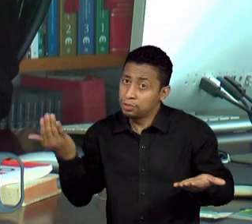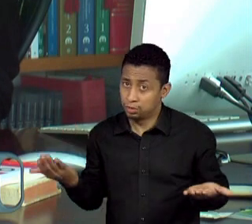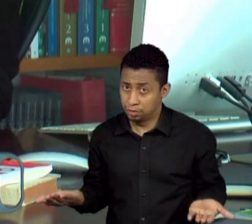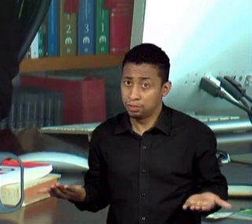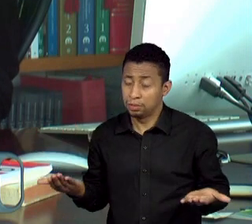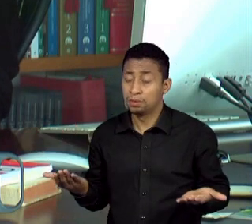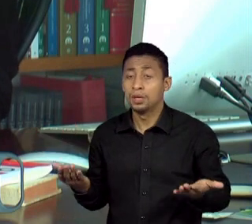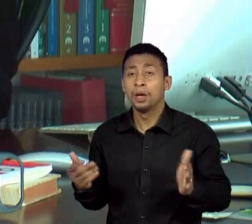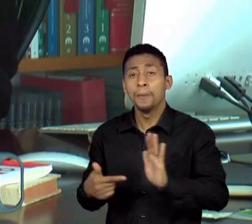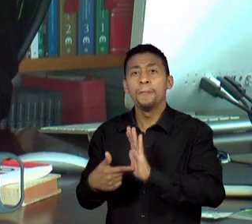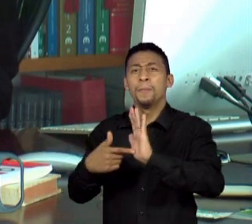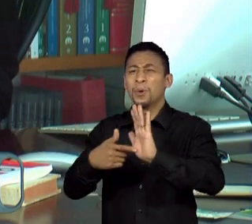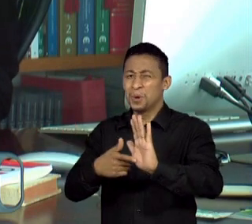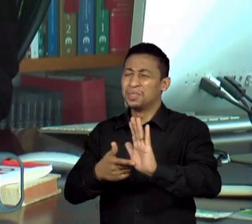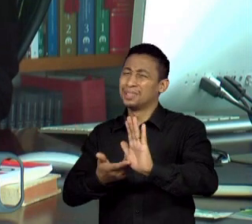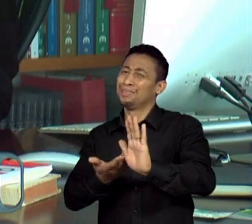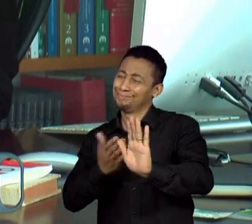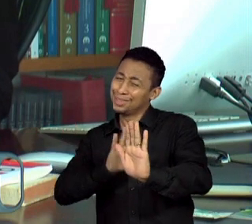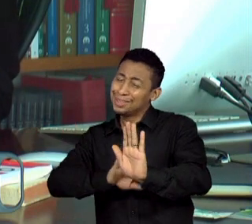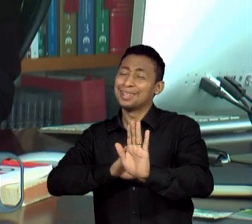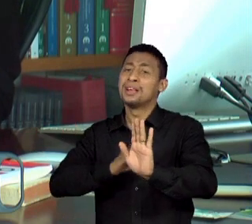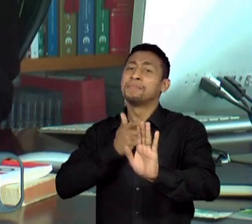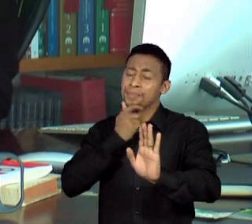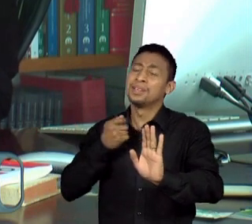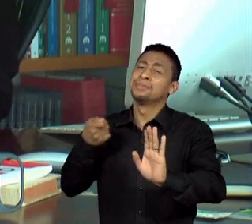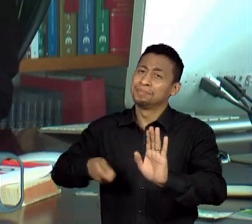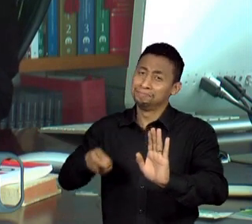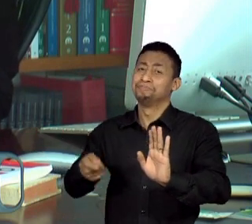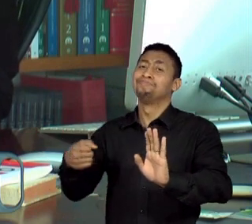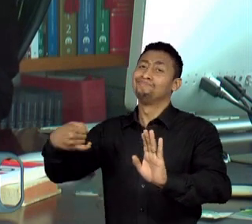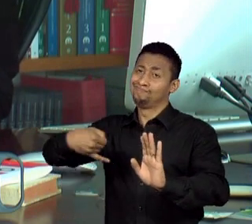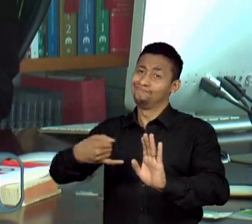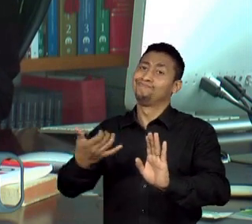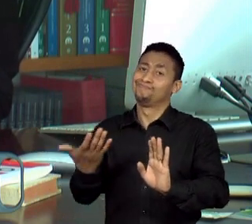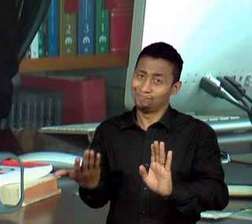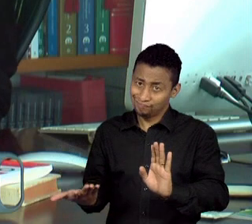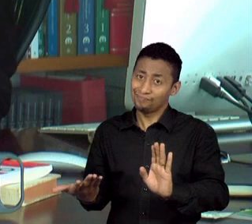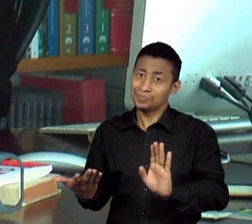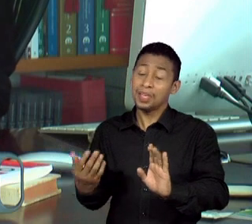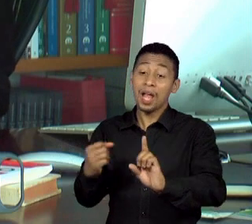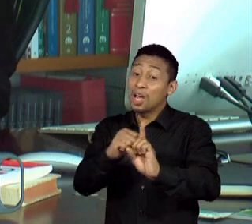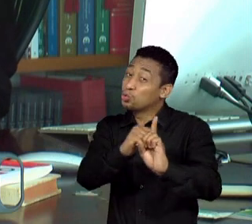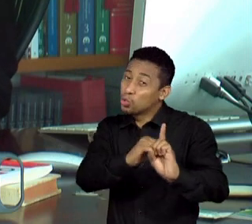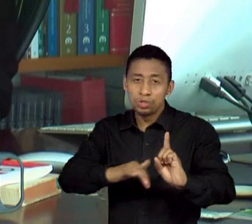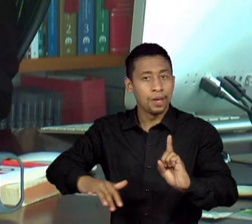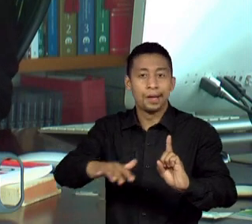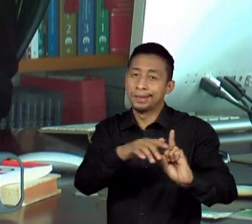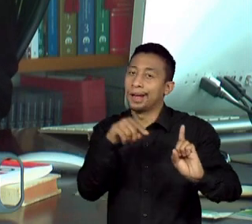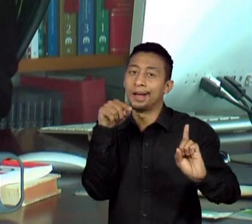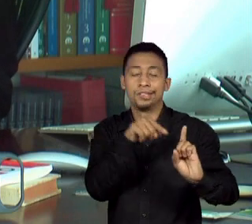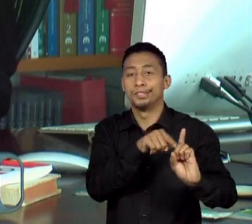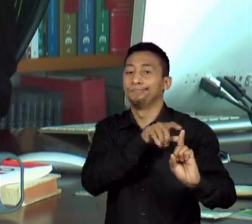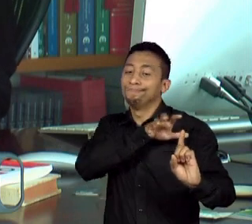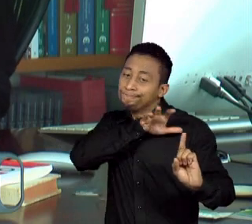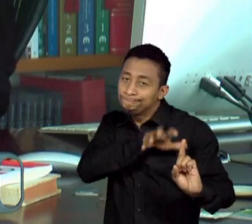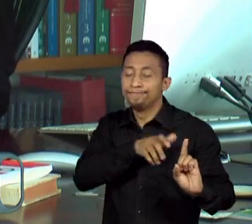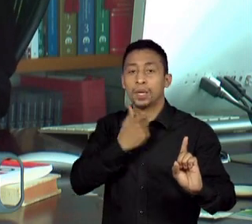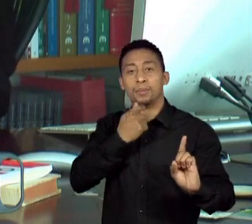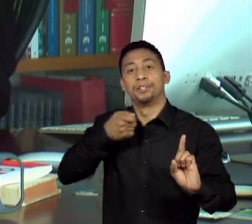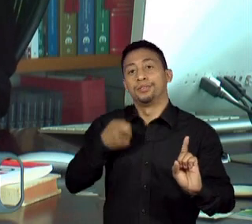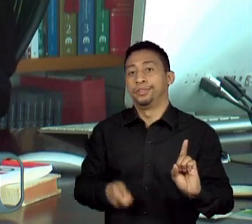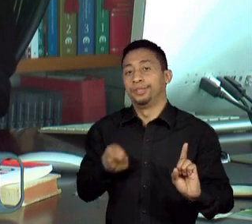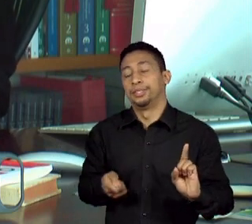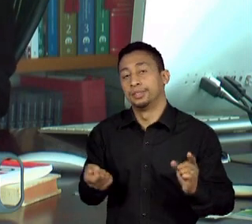inclui, sim, uma ideia machista, sim, porque a sociedade é machista e isso é muito